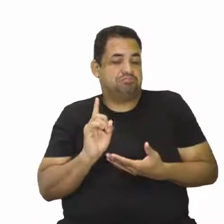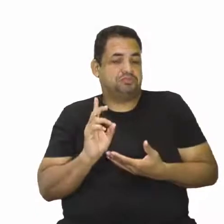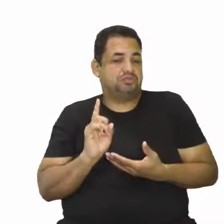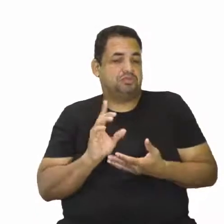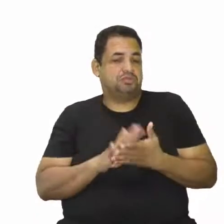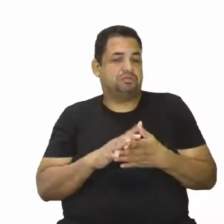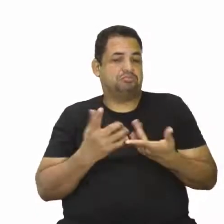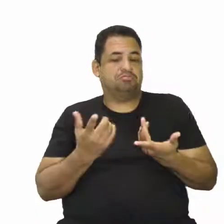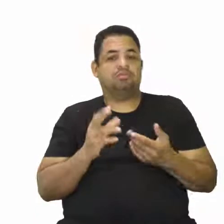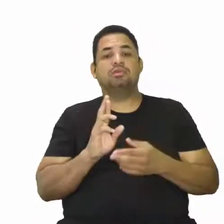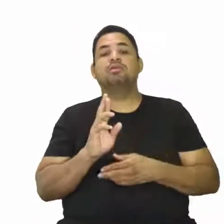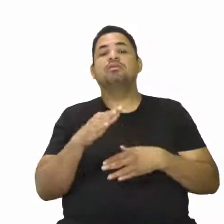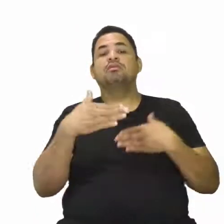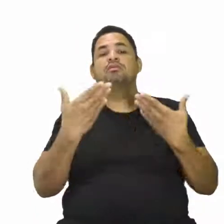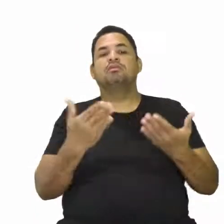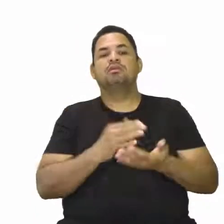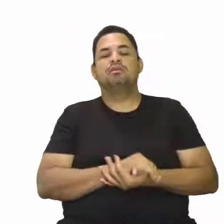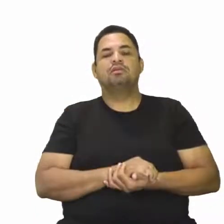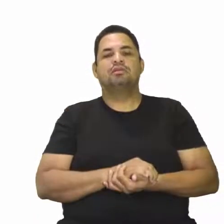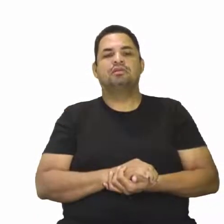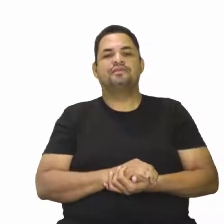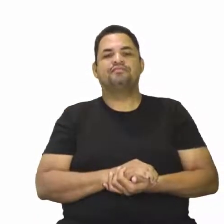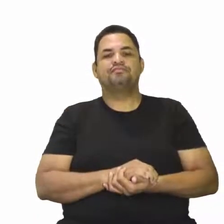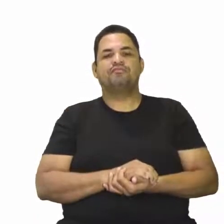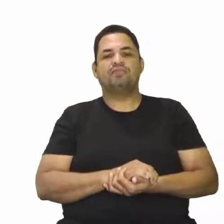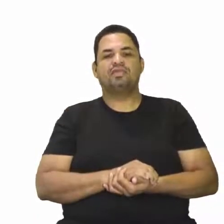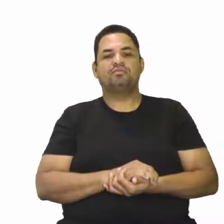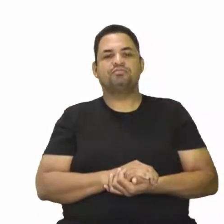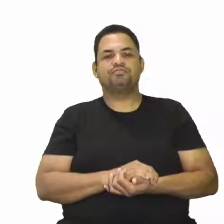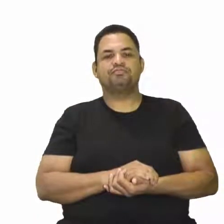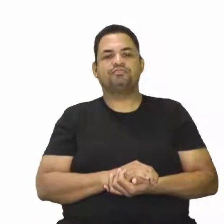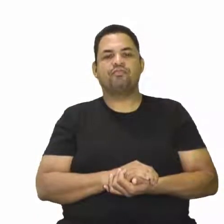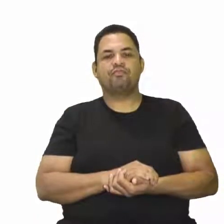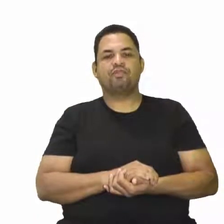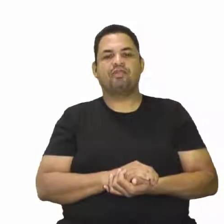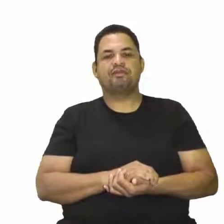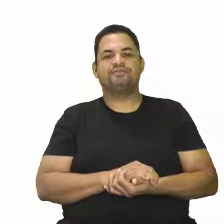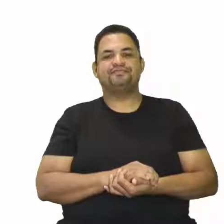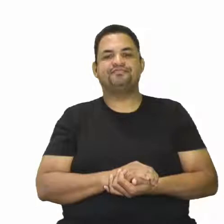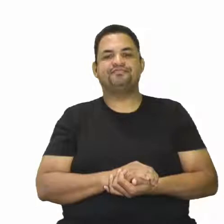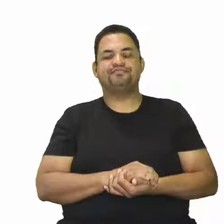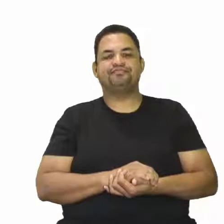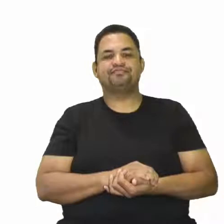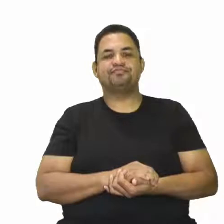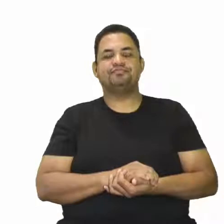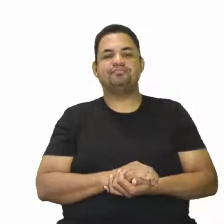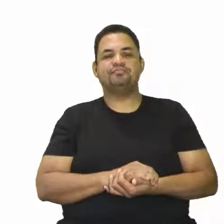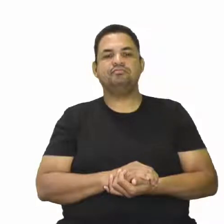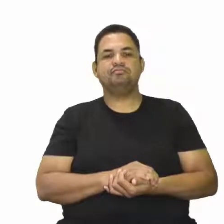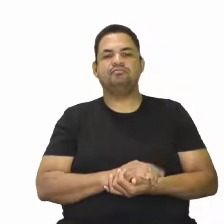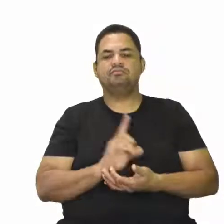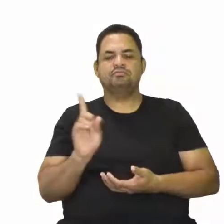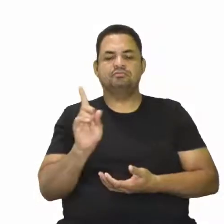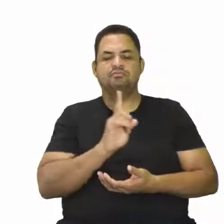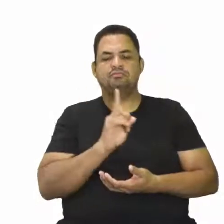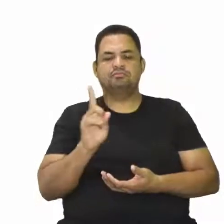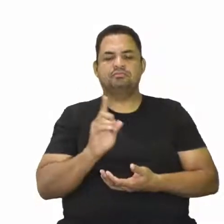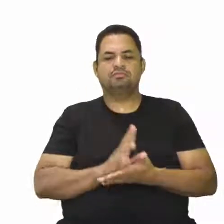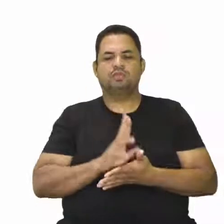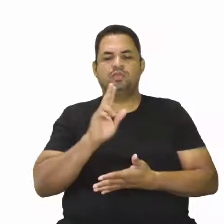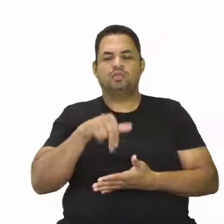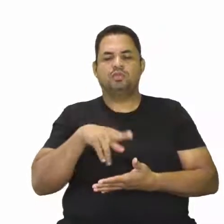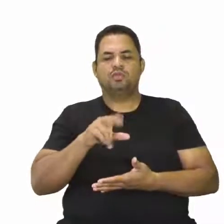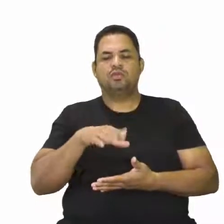nega. Quem são eles? No, jamás, nunca, tampouco. Não,